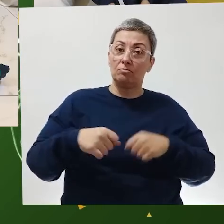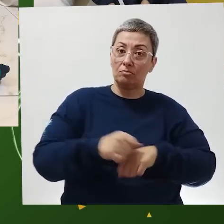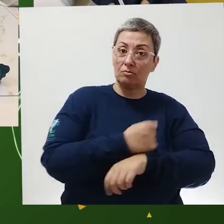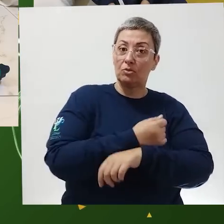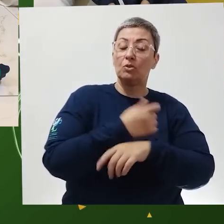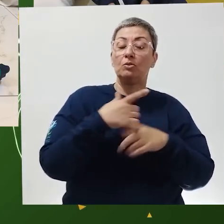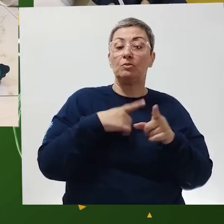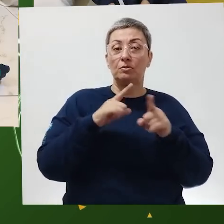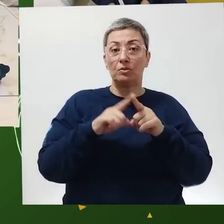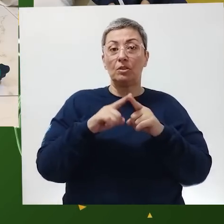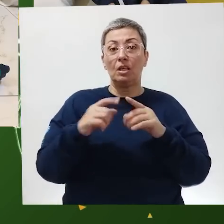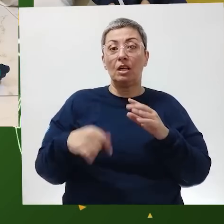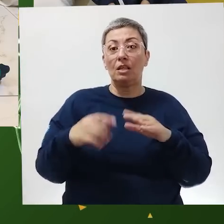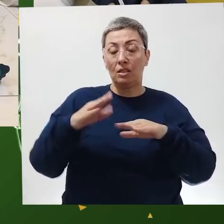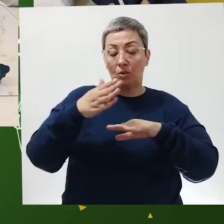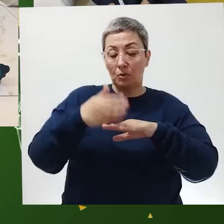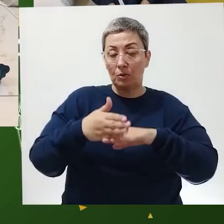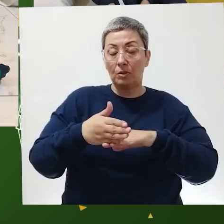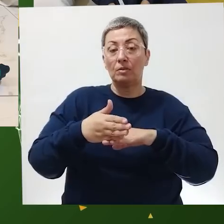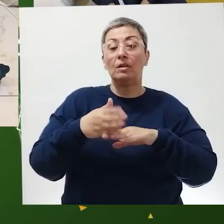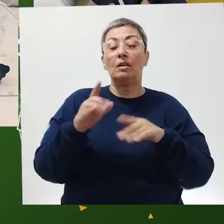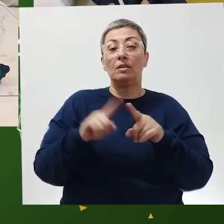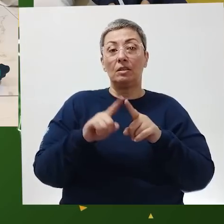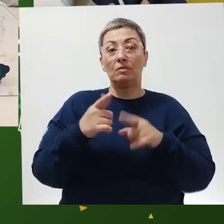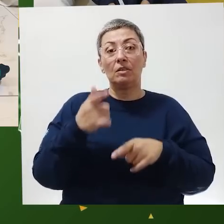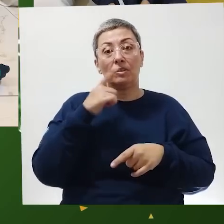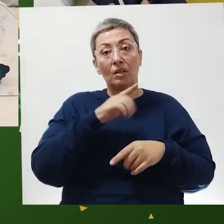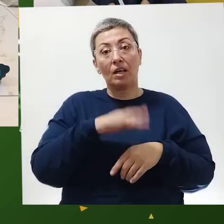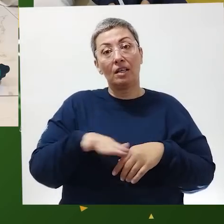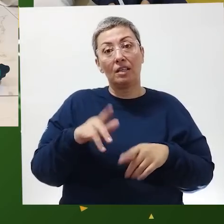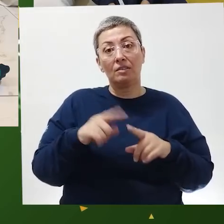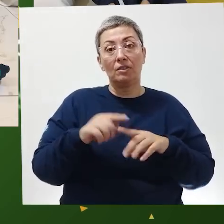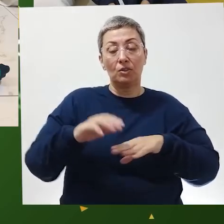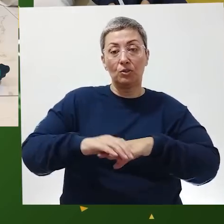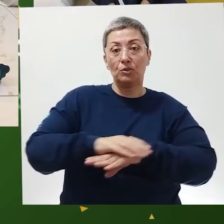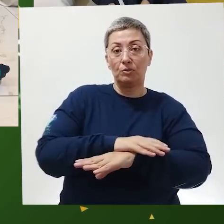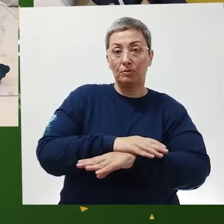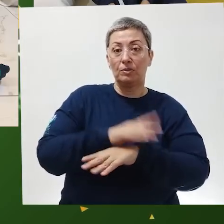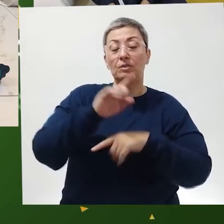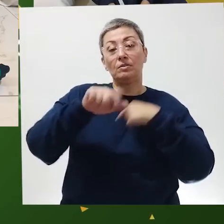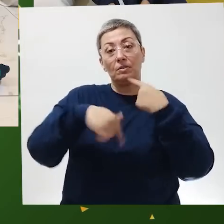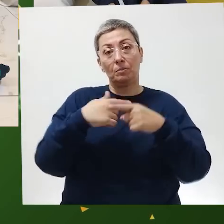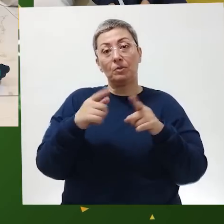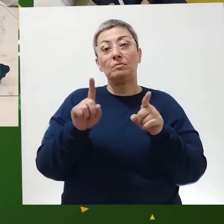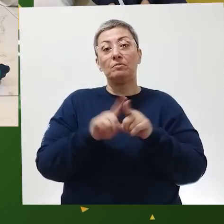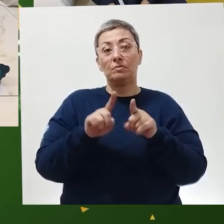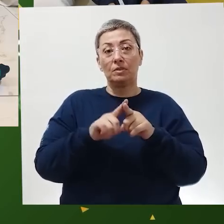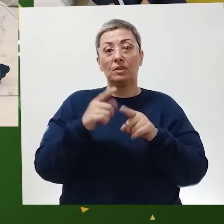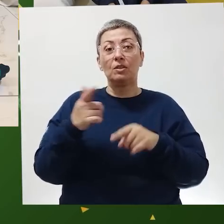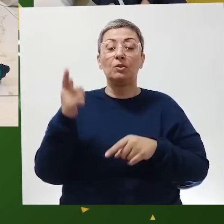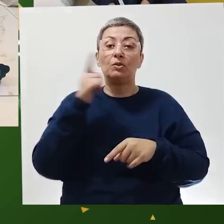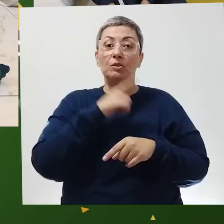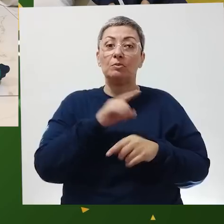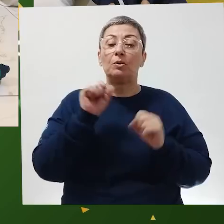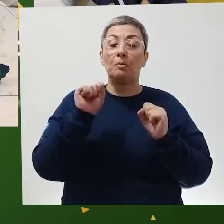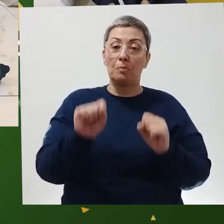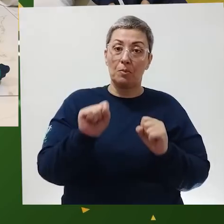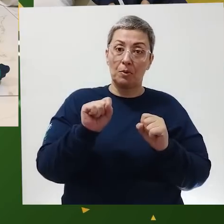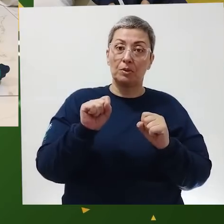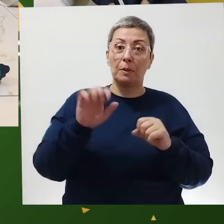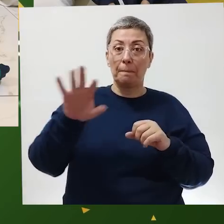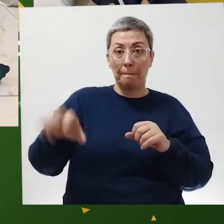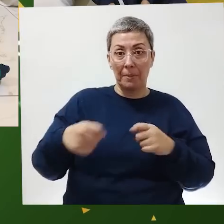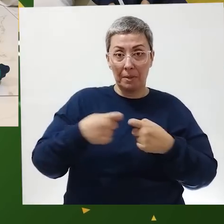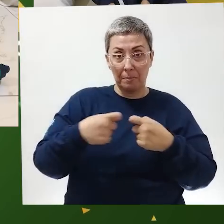restante. Nós vamos trazendo até os dedinhos, aí a criança vai colocar o restante. Depois, até que a criança possa então